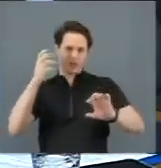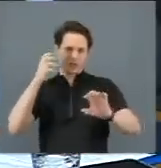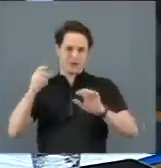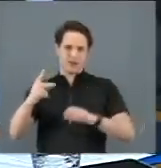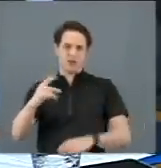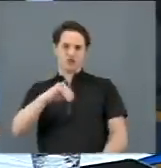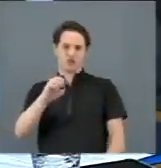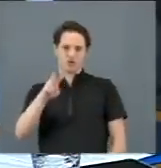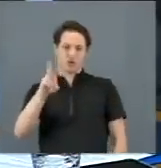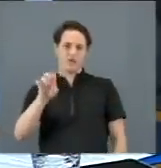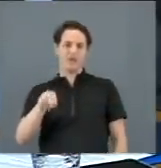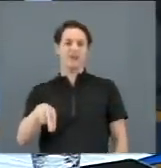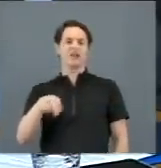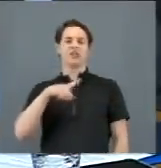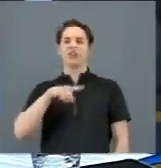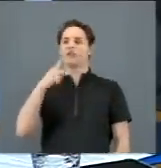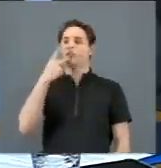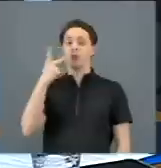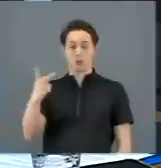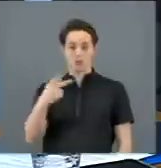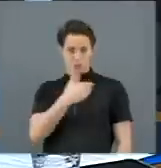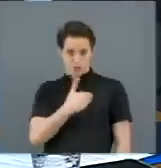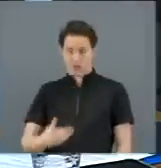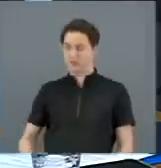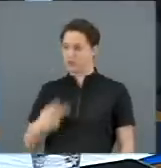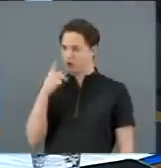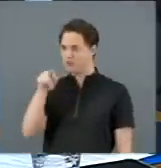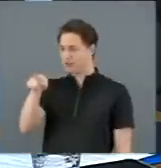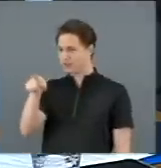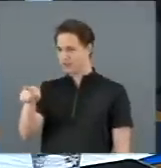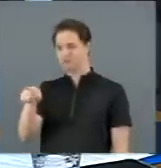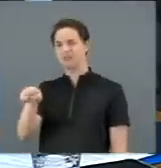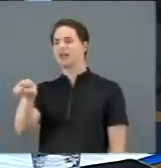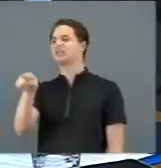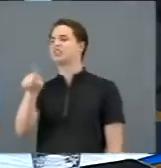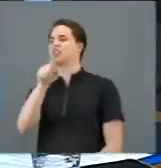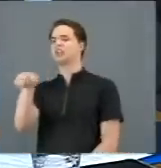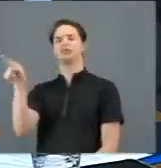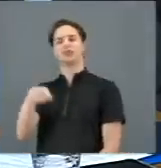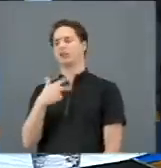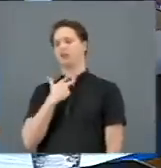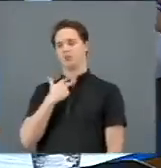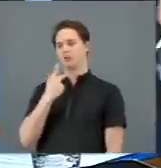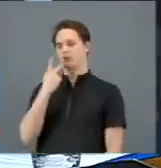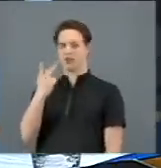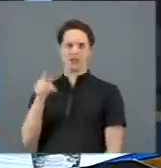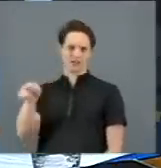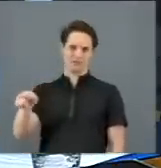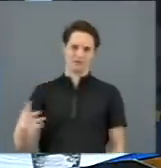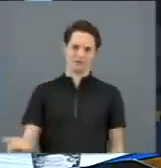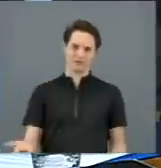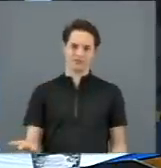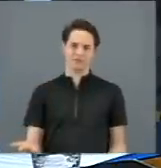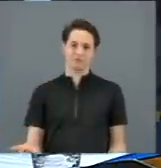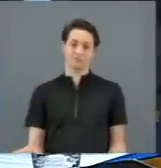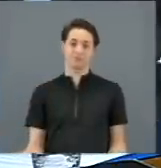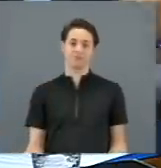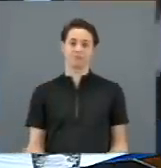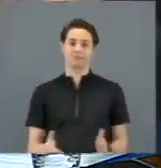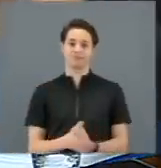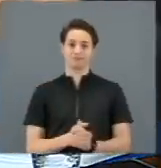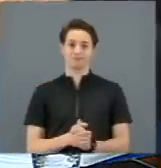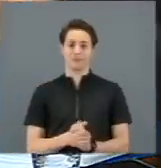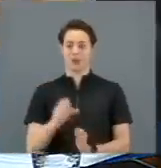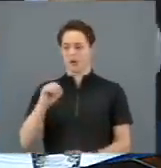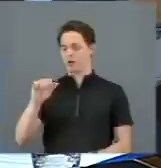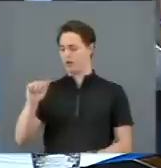para dizer que eles não podem falar o que eles falavam. Eu acho que hoje a ABI está no mesmo patamar da OAB. Porque se a OAB não